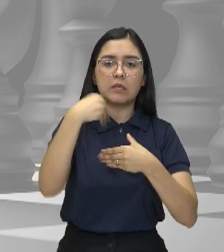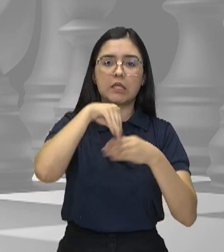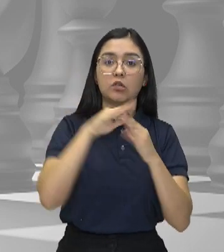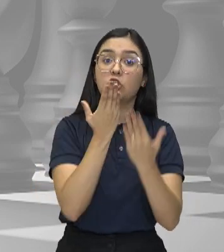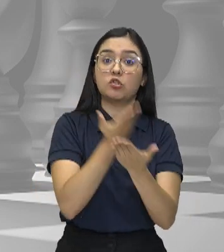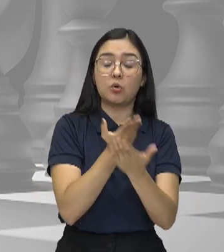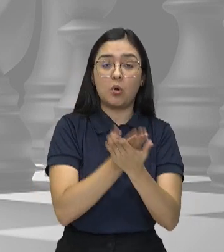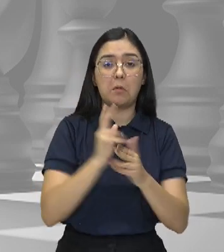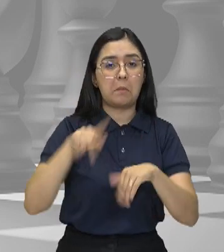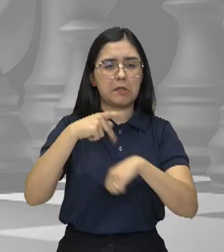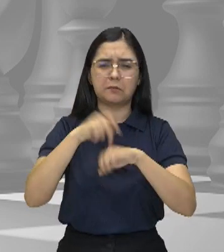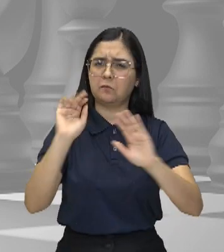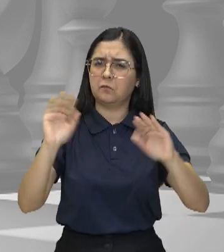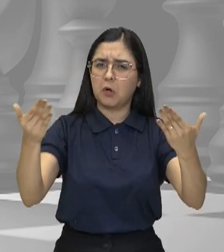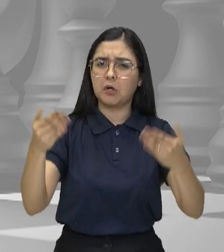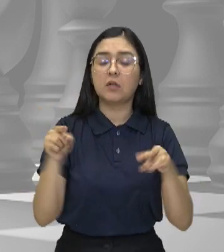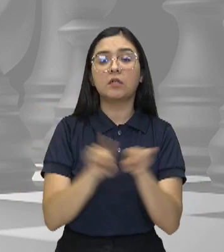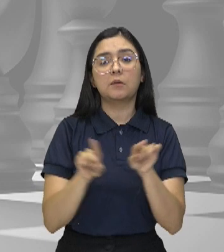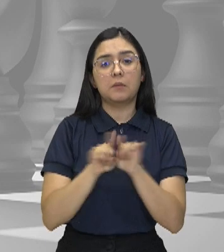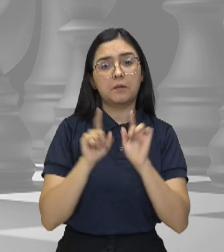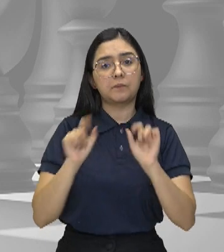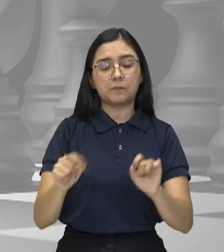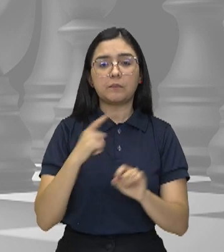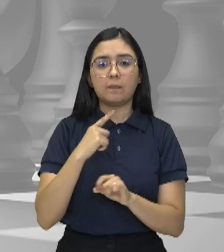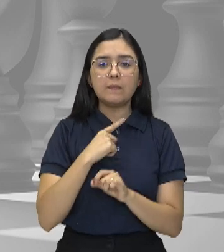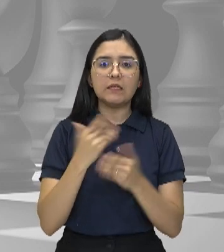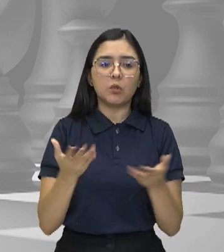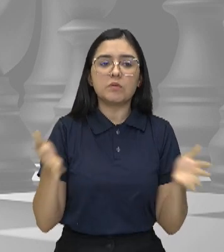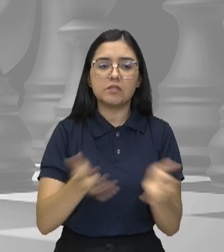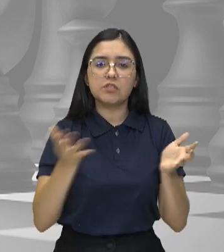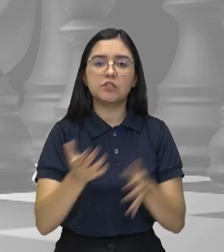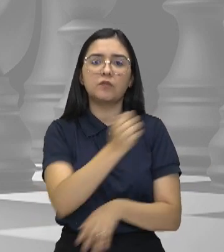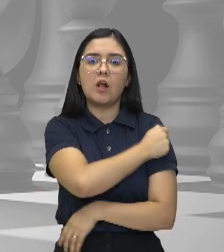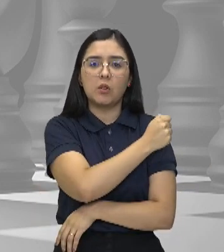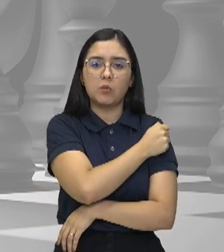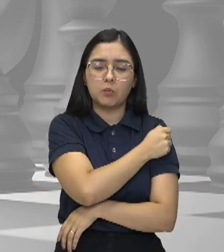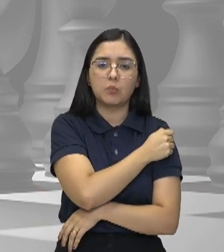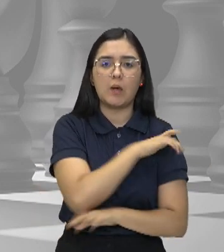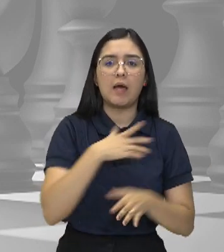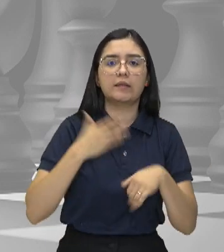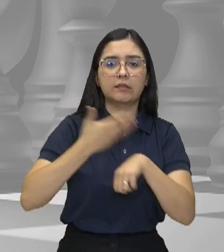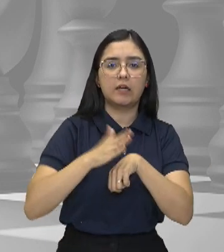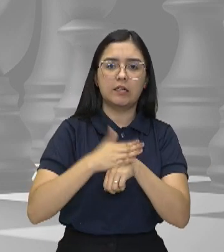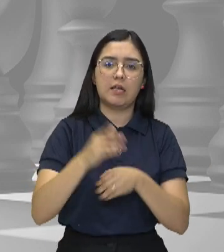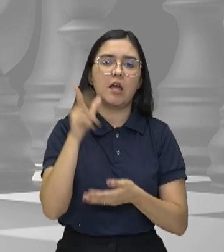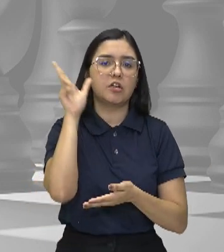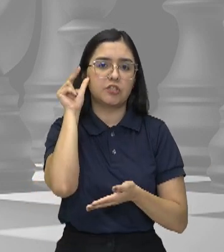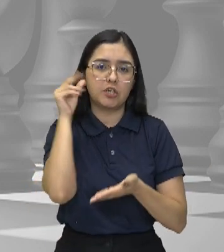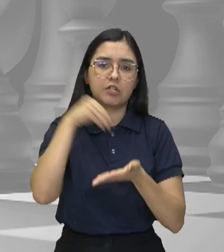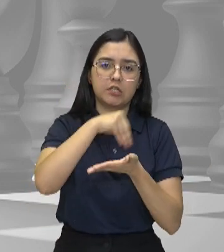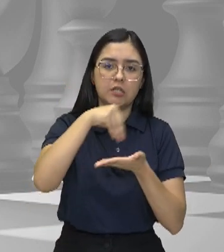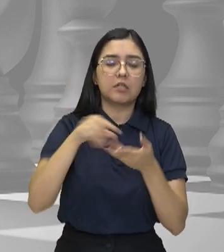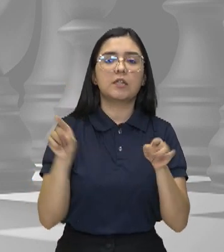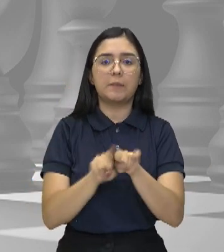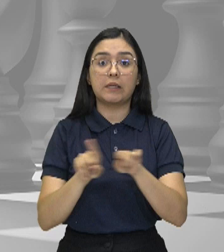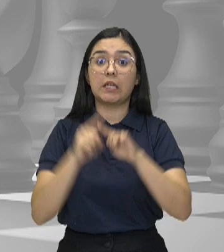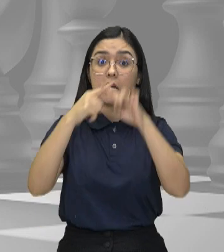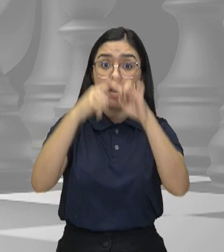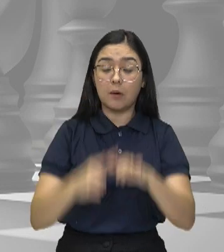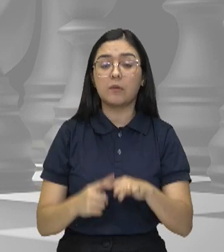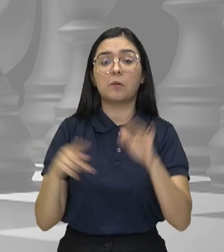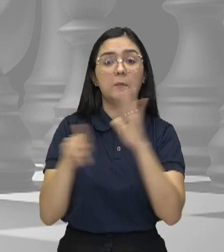das escolas mesmo, para surgir verdadeiros campeões de xadrez. Existem também